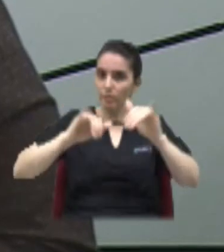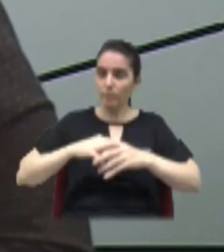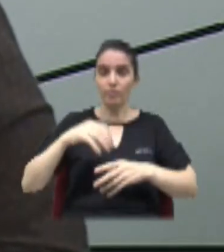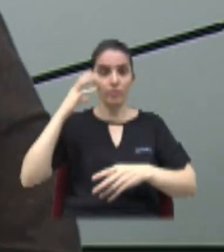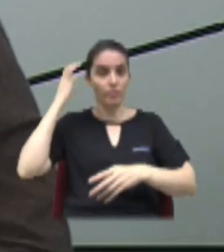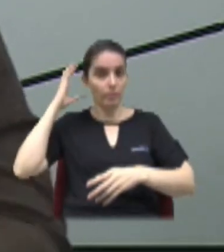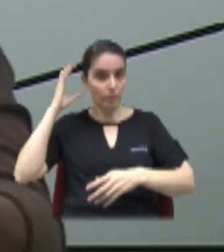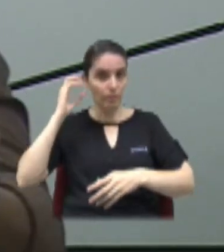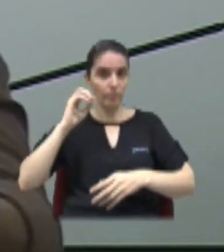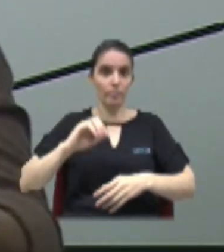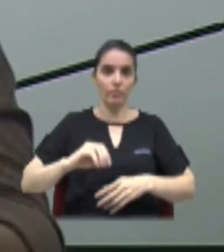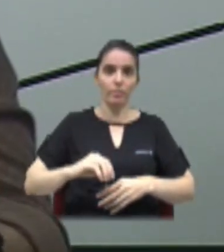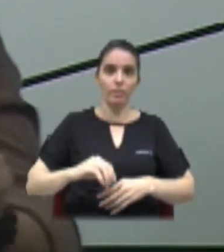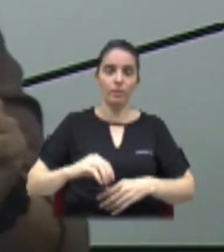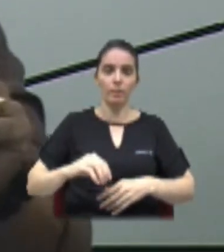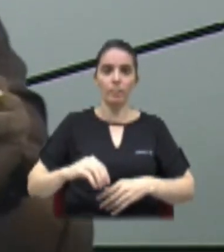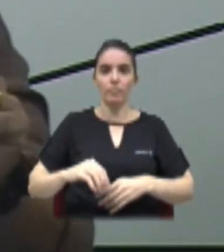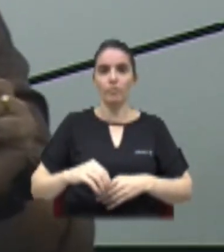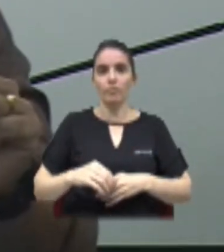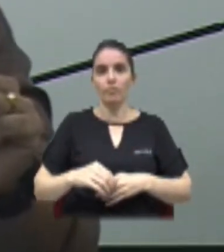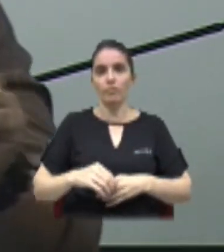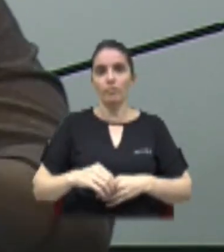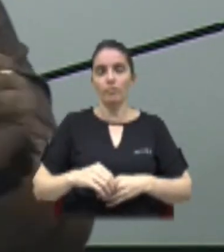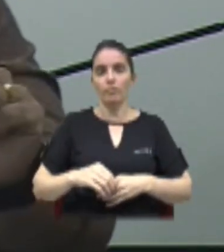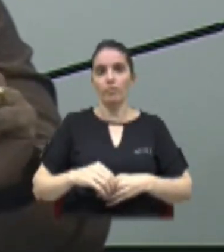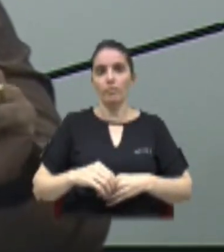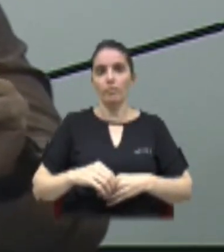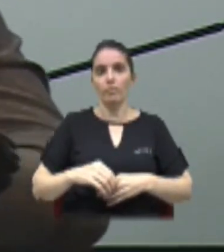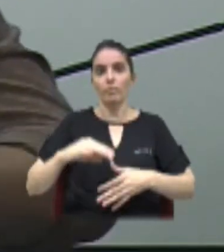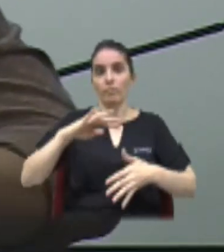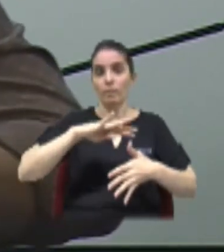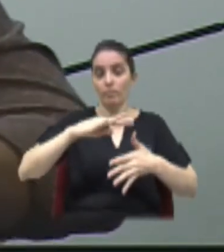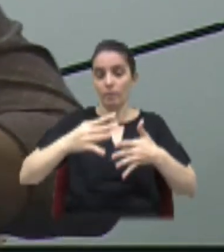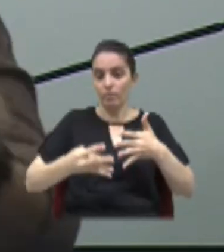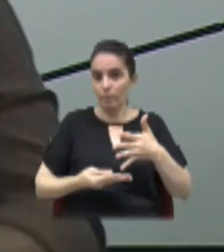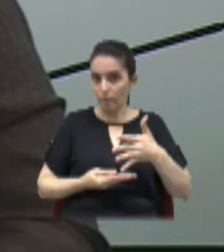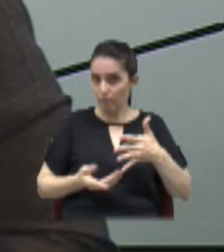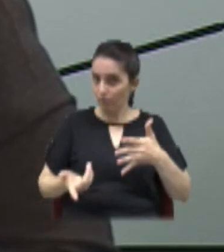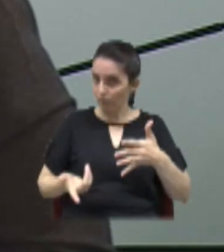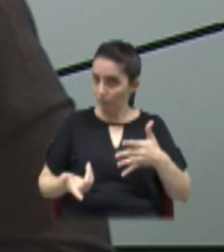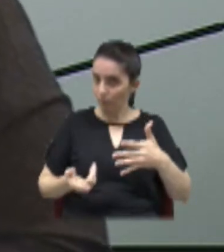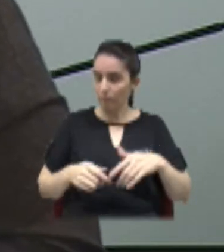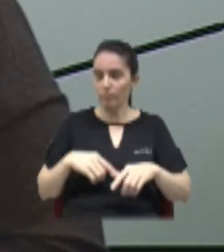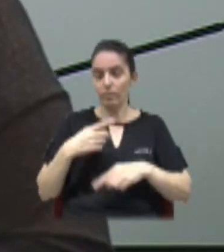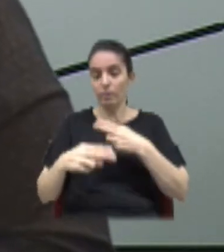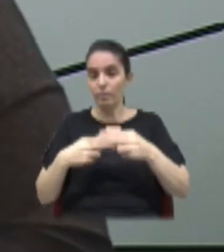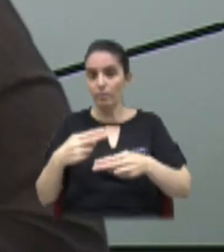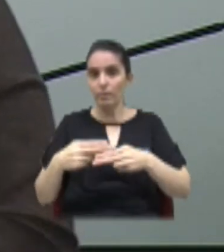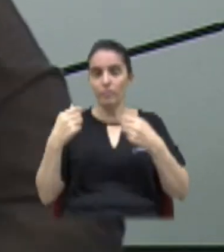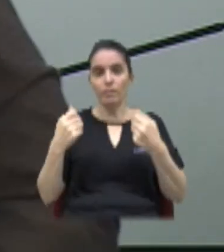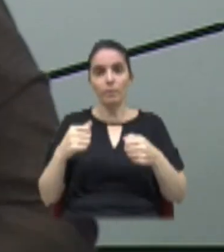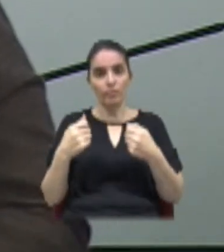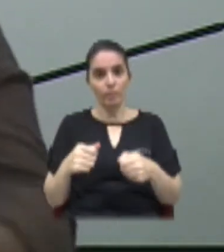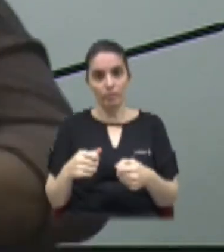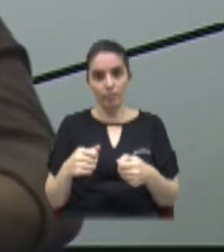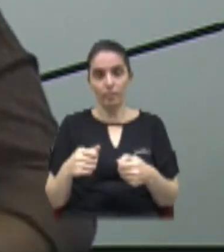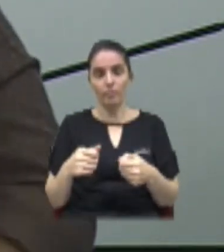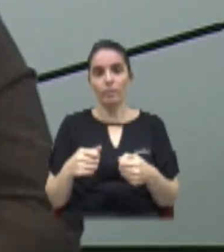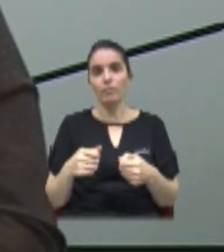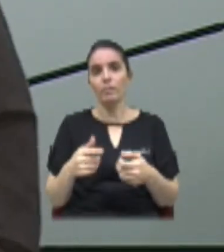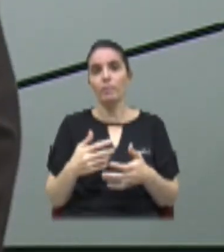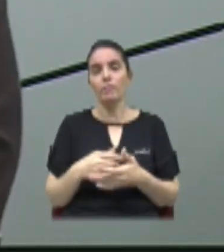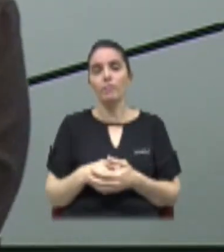nós temos que tomar muito cuidado na fala que nós colocamos aqui, principalmente porque essa